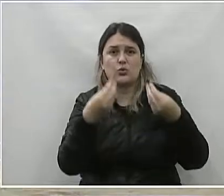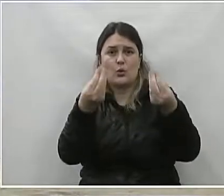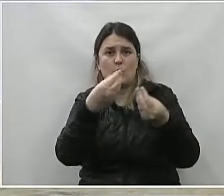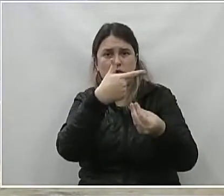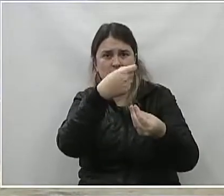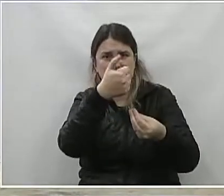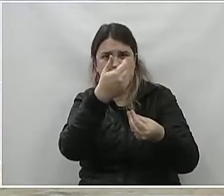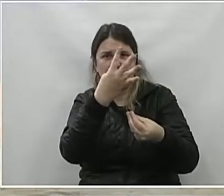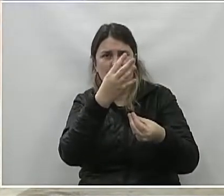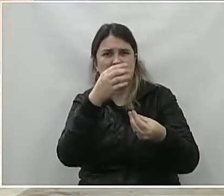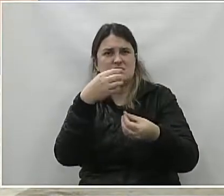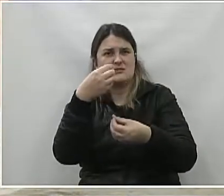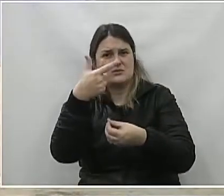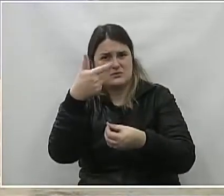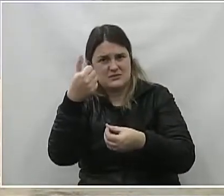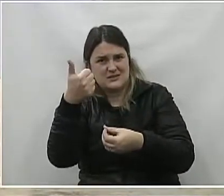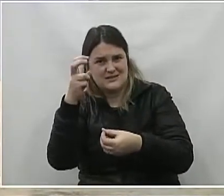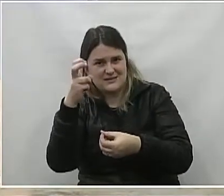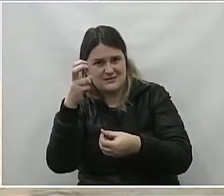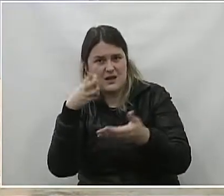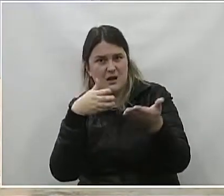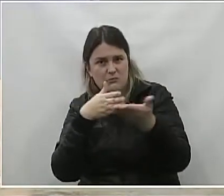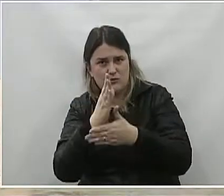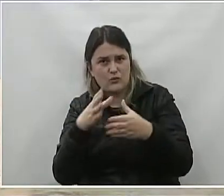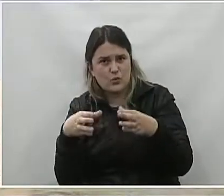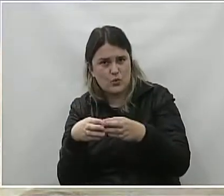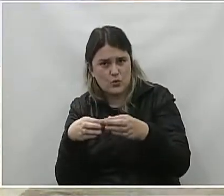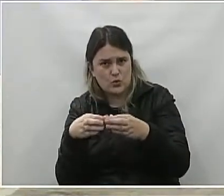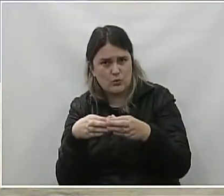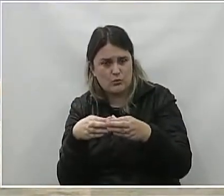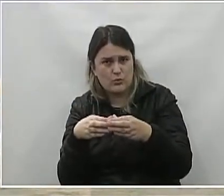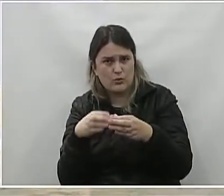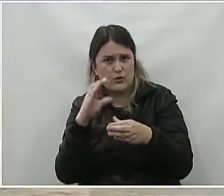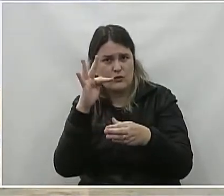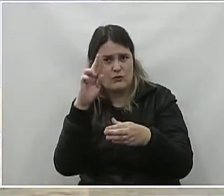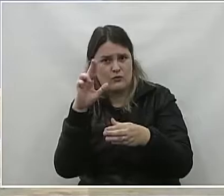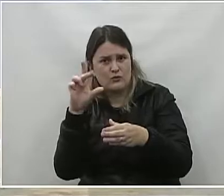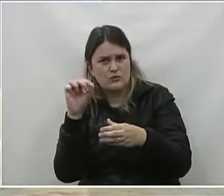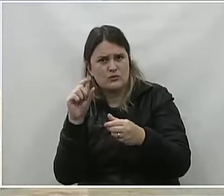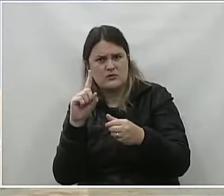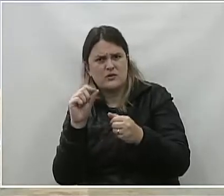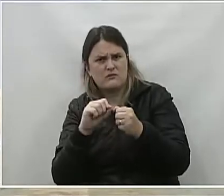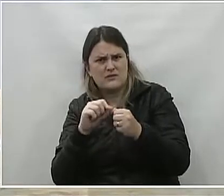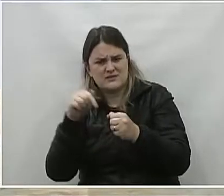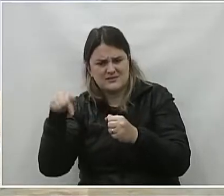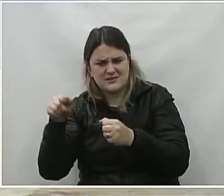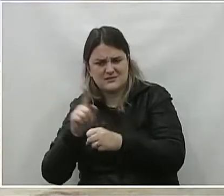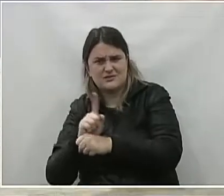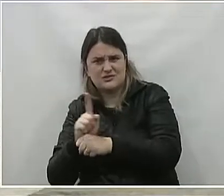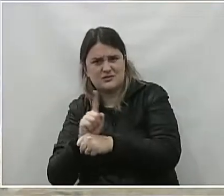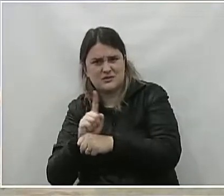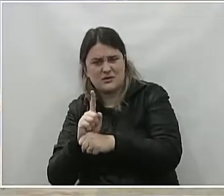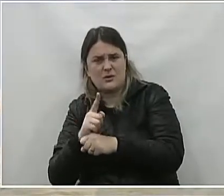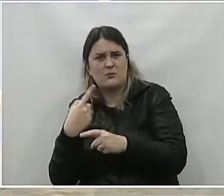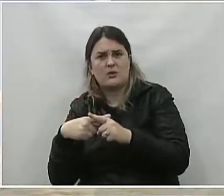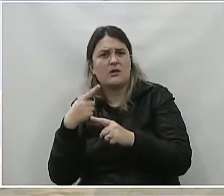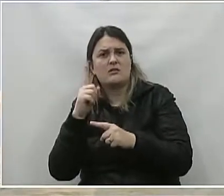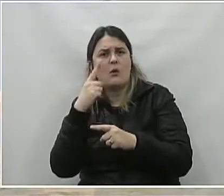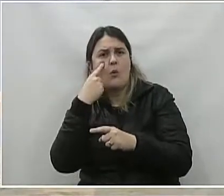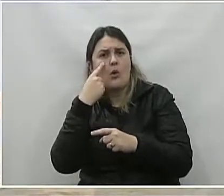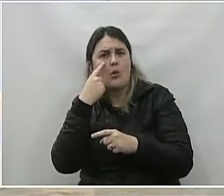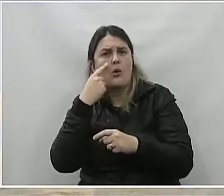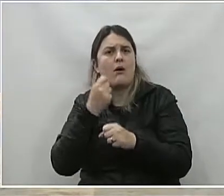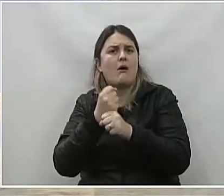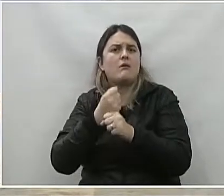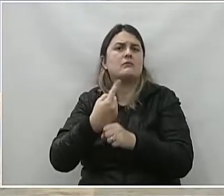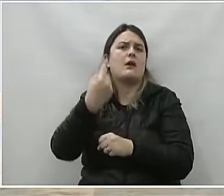2014 e 2015, que é aprovado pelo Conselho de Fundo, por que não foi feito isso nessa gestão? Por que não foi olhado isso no ano